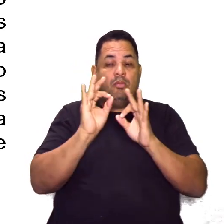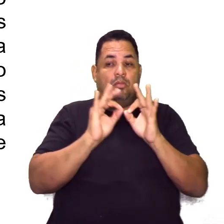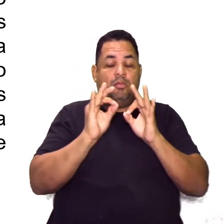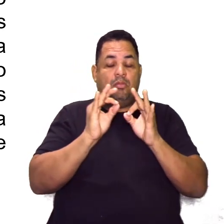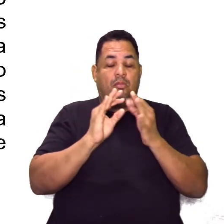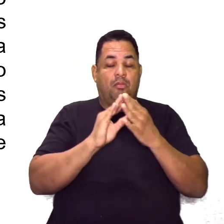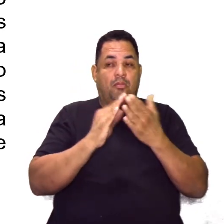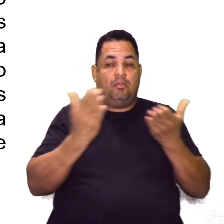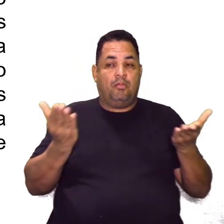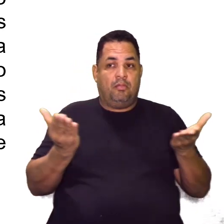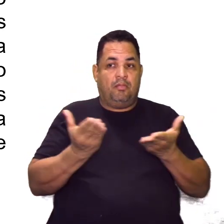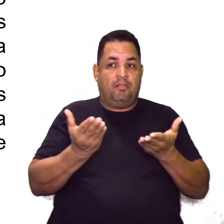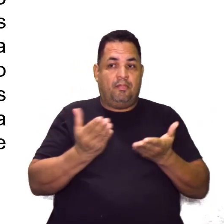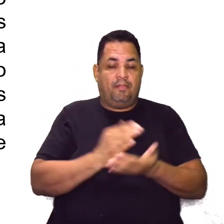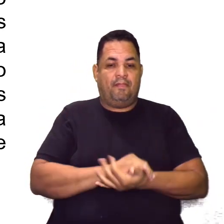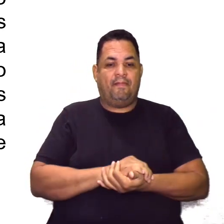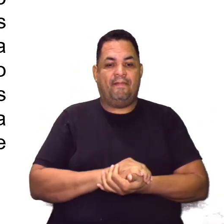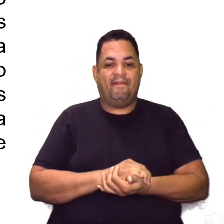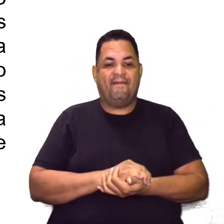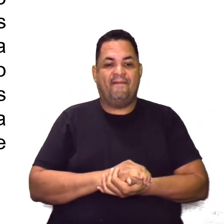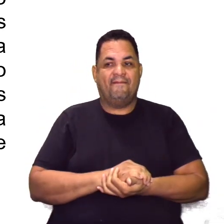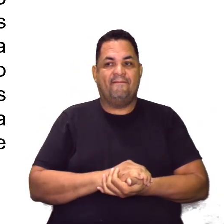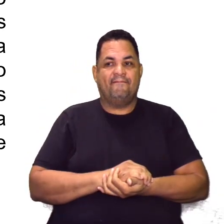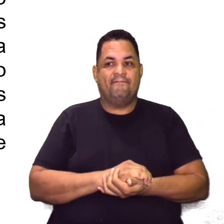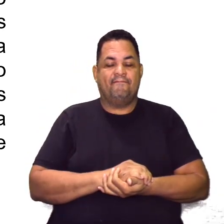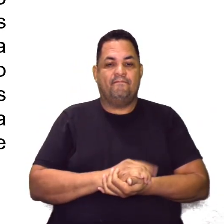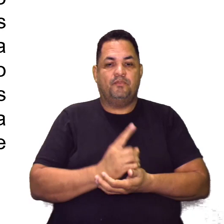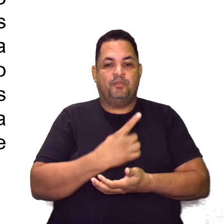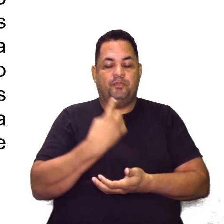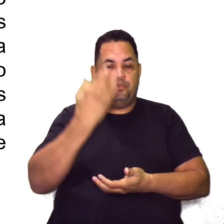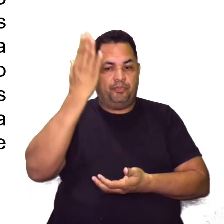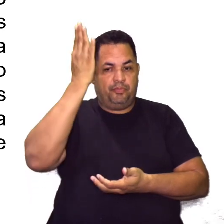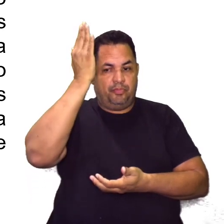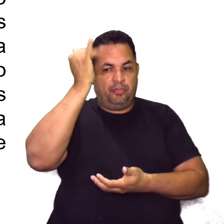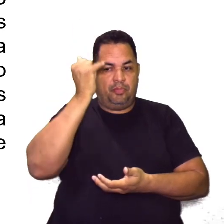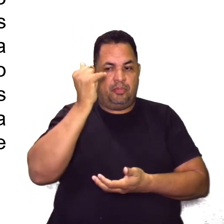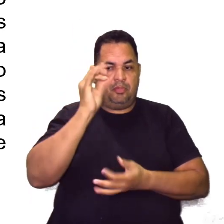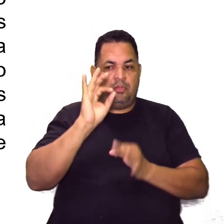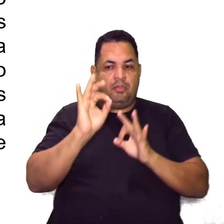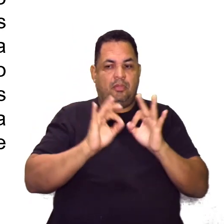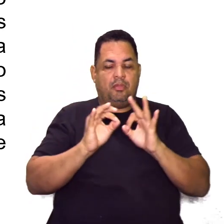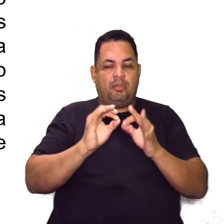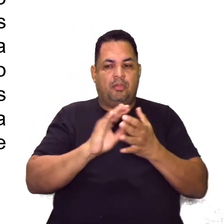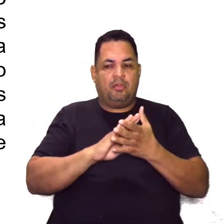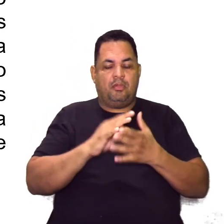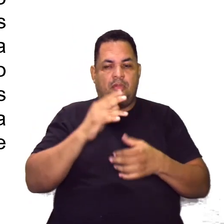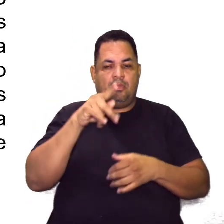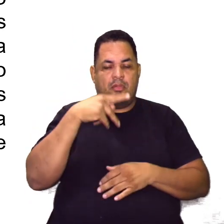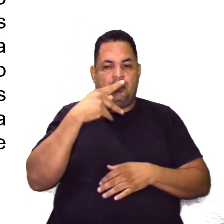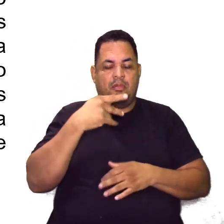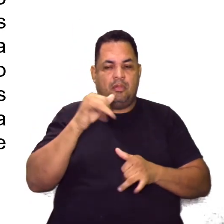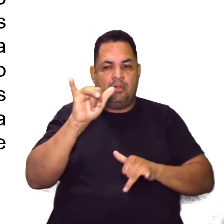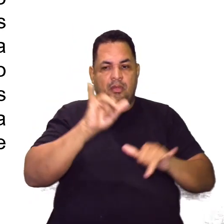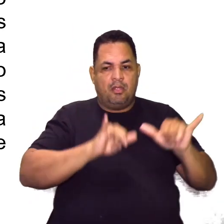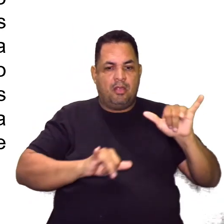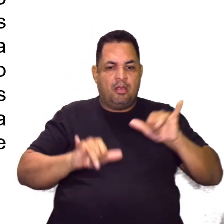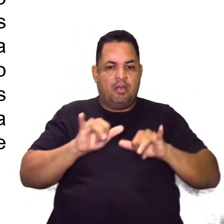carbono, então, olha aí. Então, nós sabemos que nós falamos a